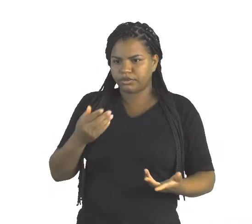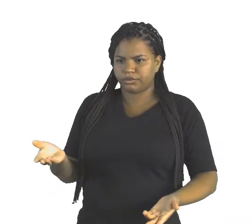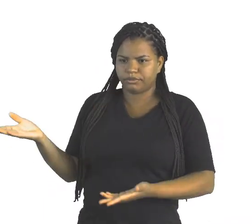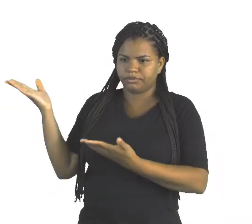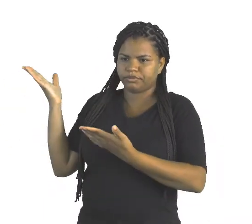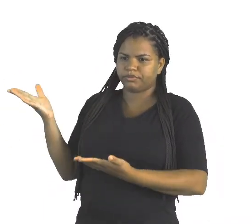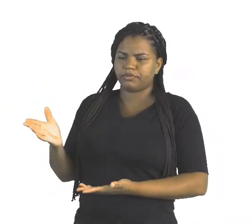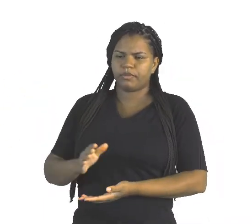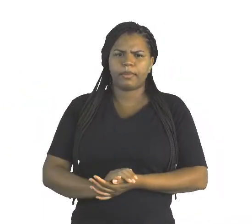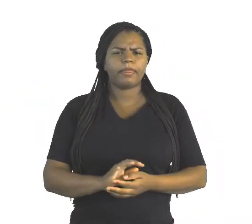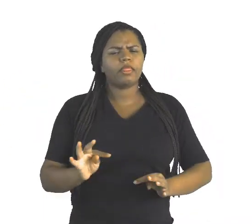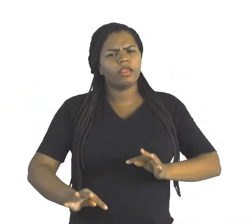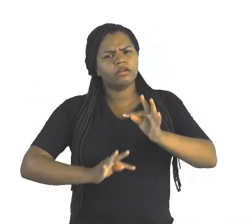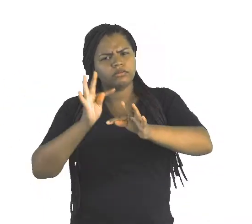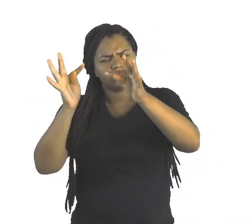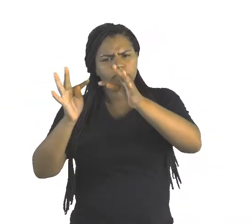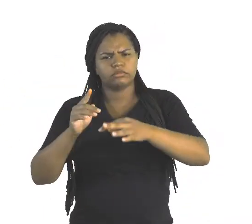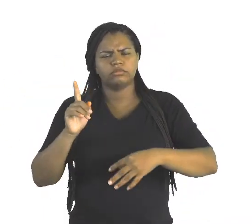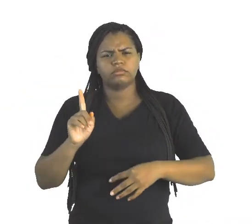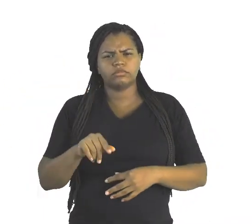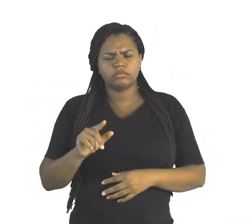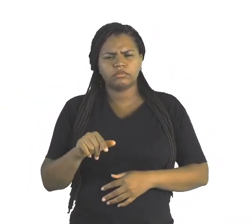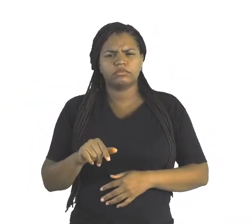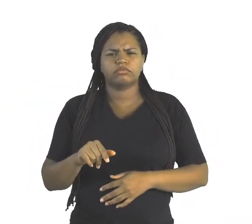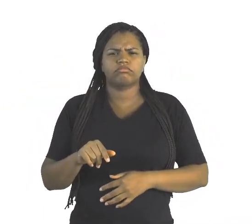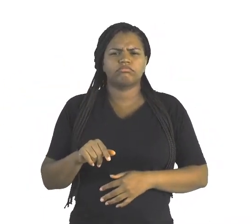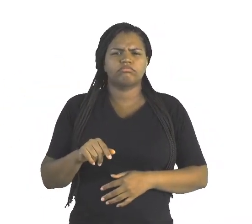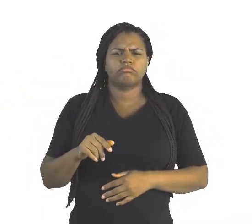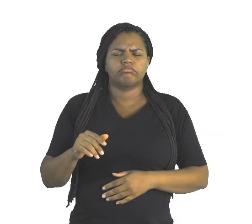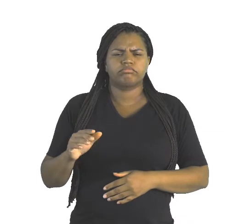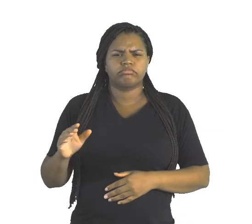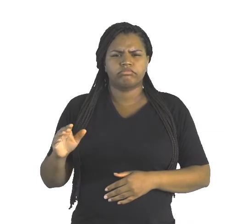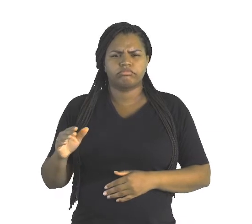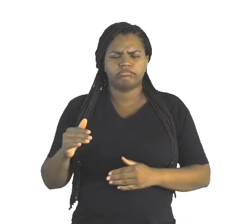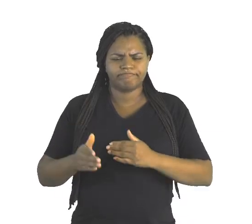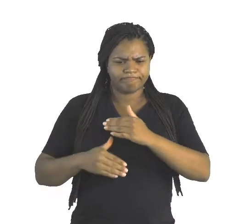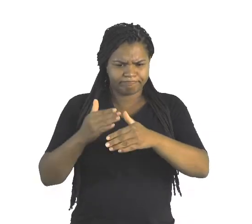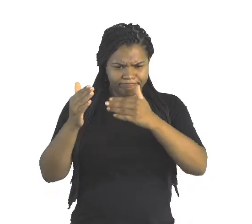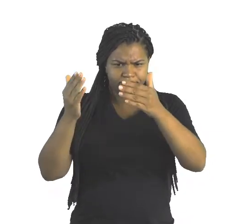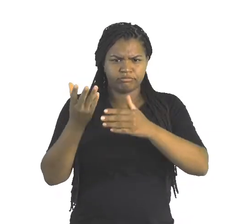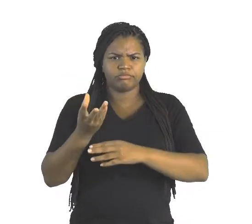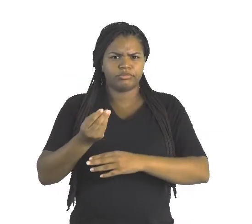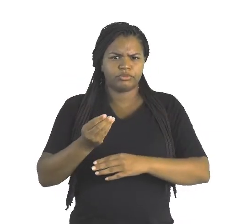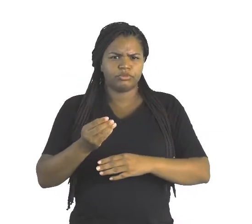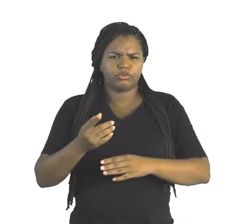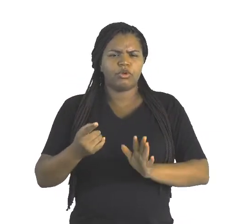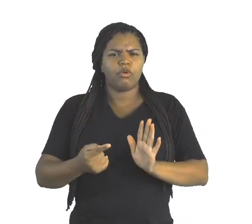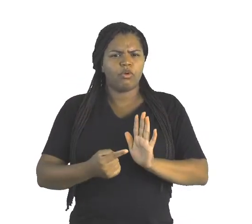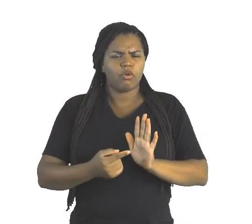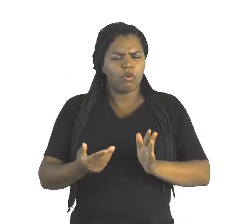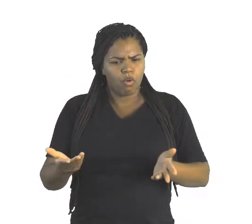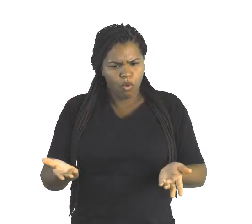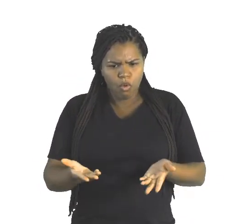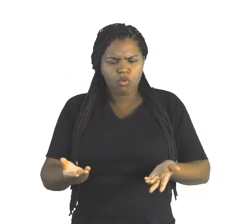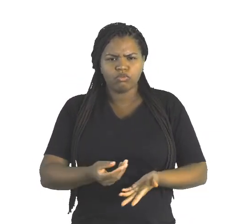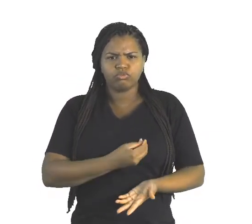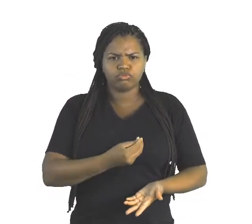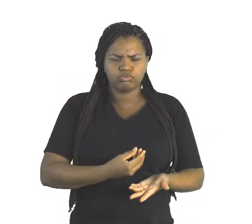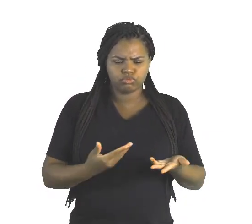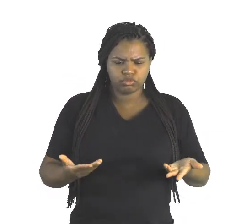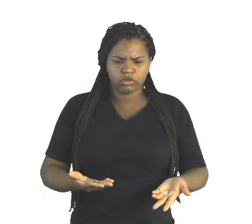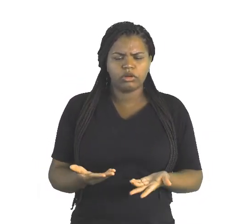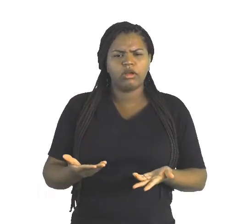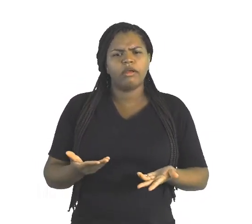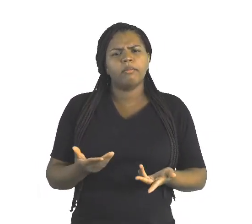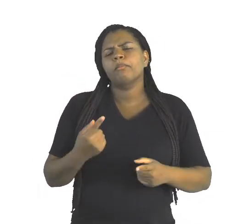A tecnologia, pessoal, ela muito avançada nos presentes dias de hoje. Se deve ao quê?